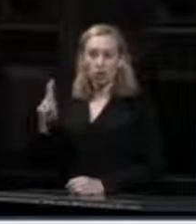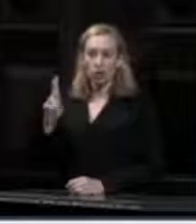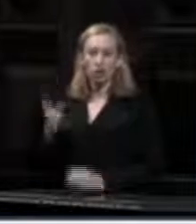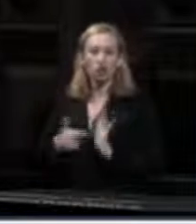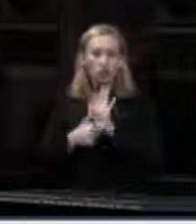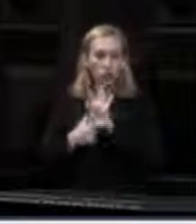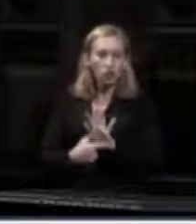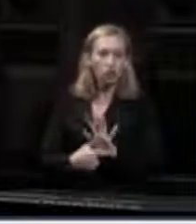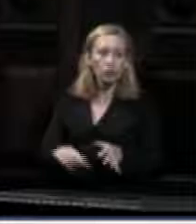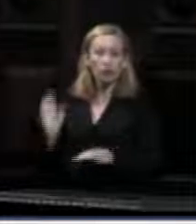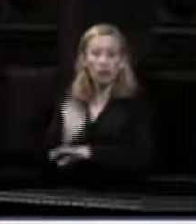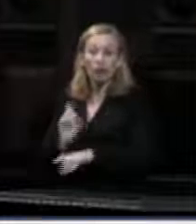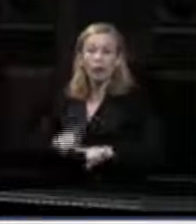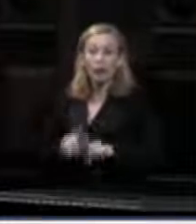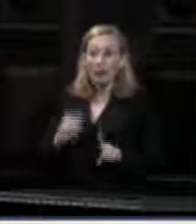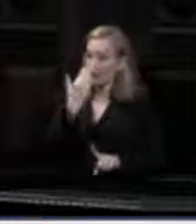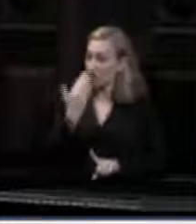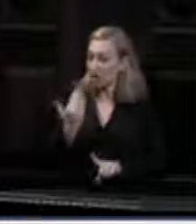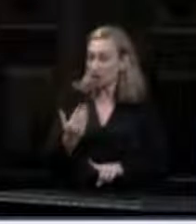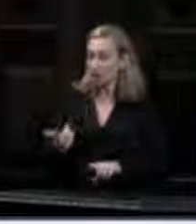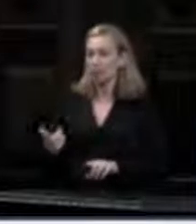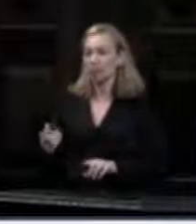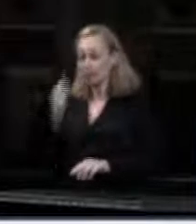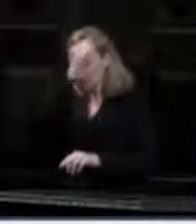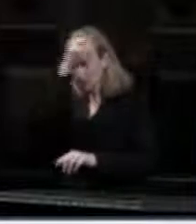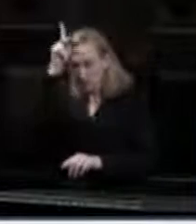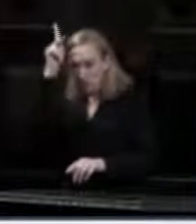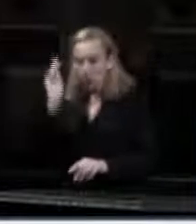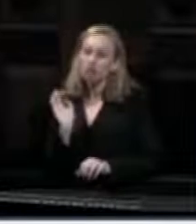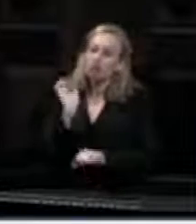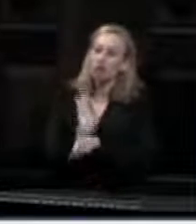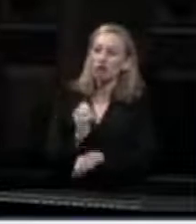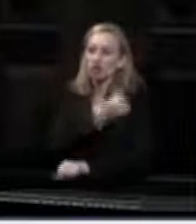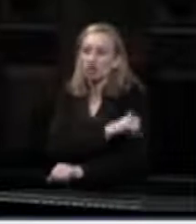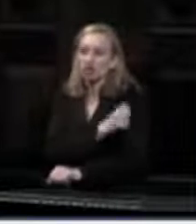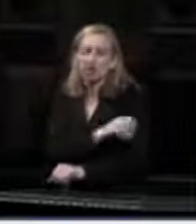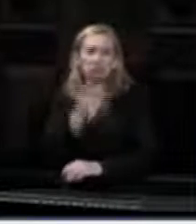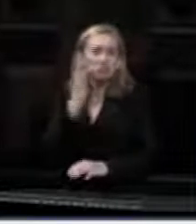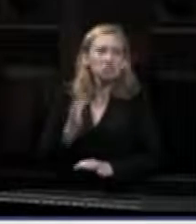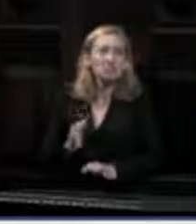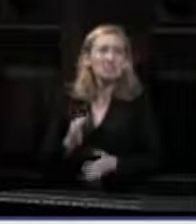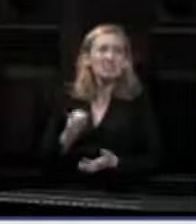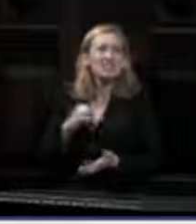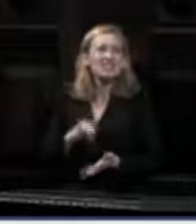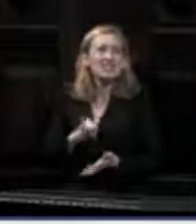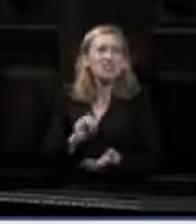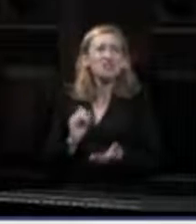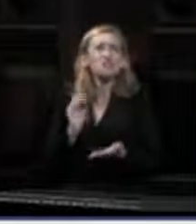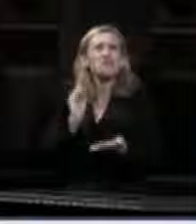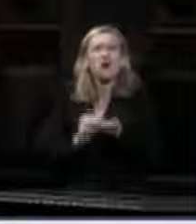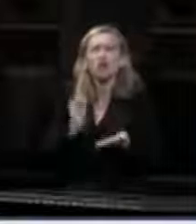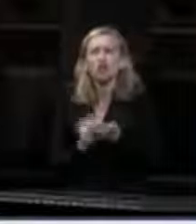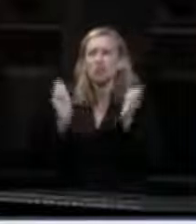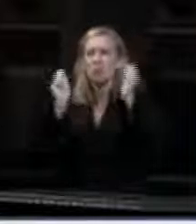Janeiro, não sei se é por inabilidade ou então falta de competência